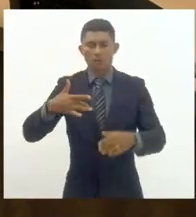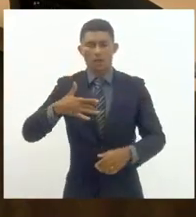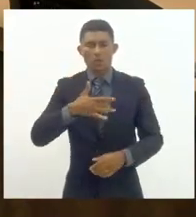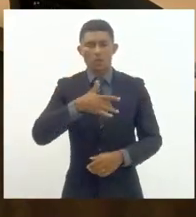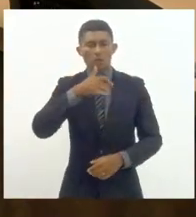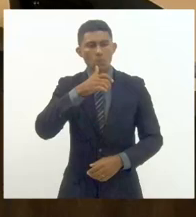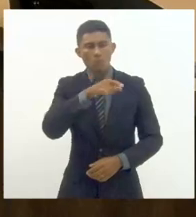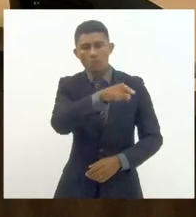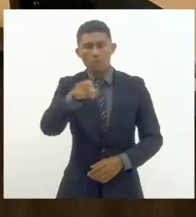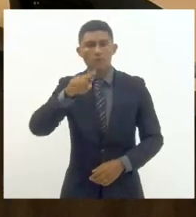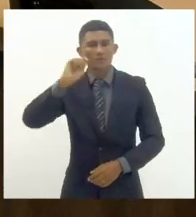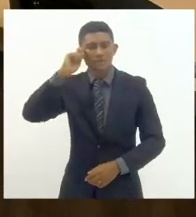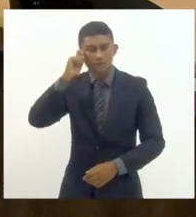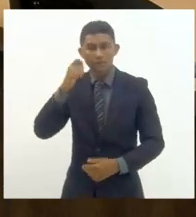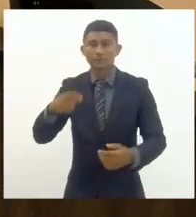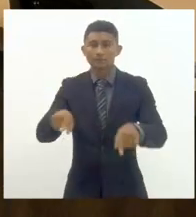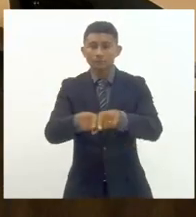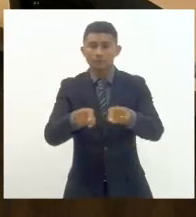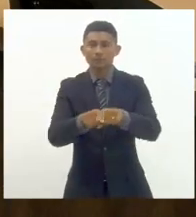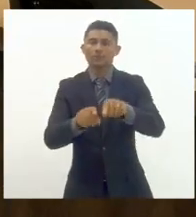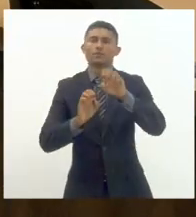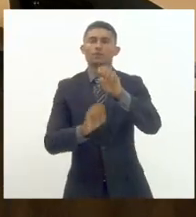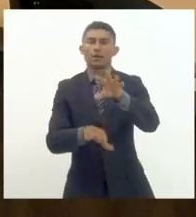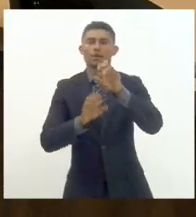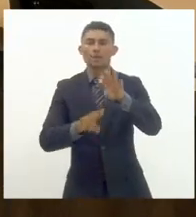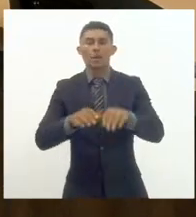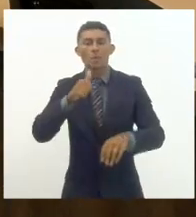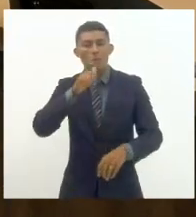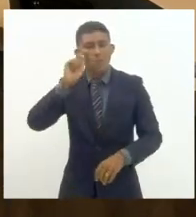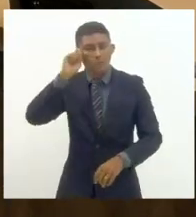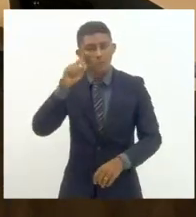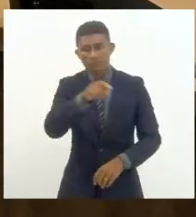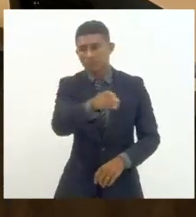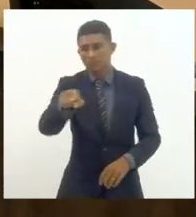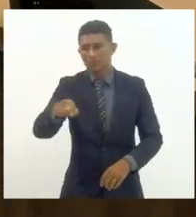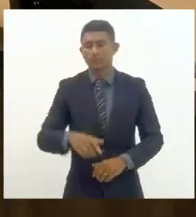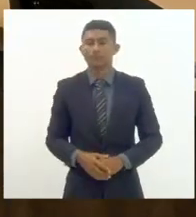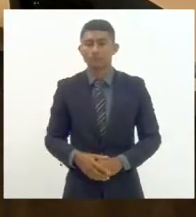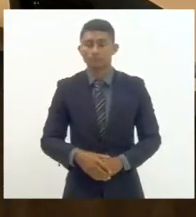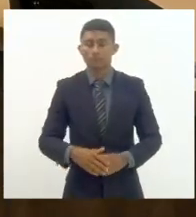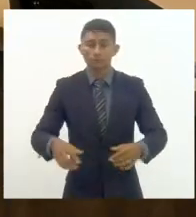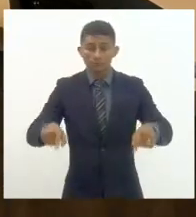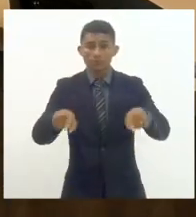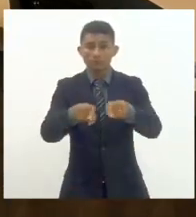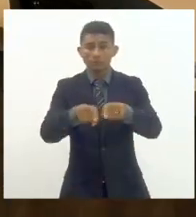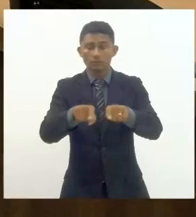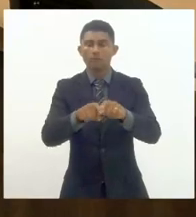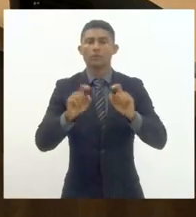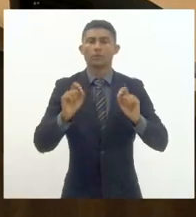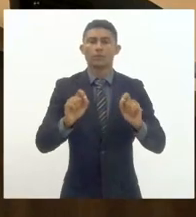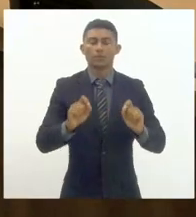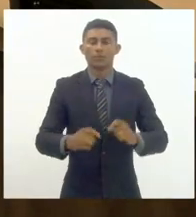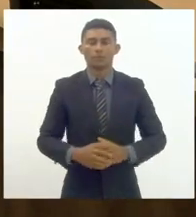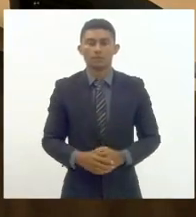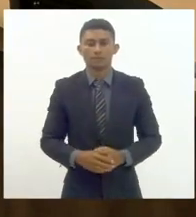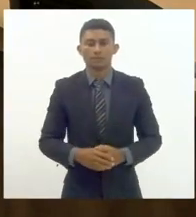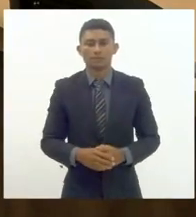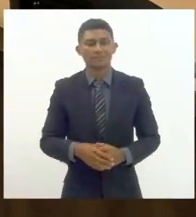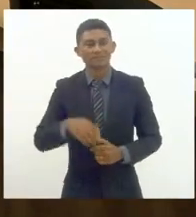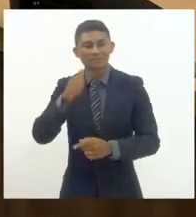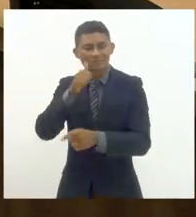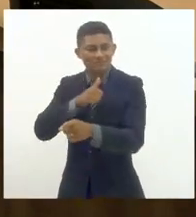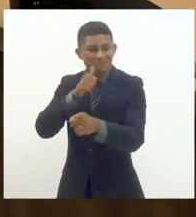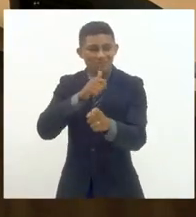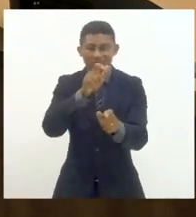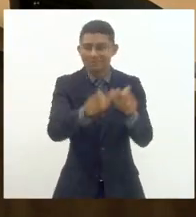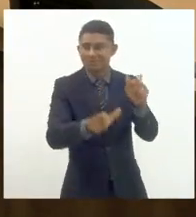mulher preta, centrada na educação da mulher preta, mas não só isso, na possibilidade de existência de mulheres